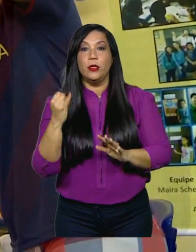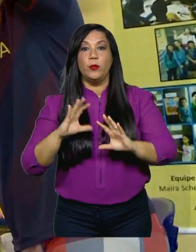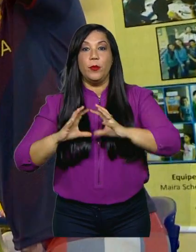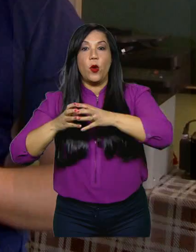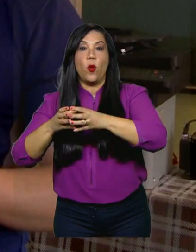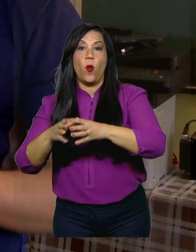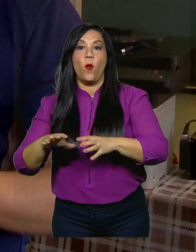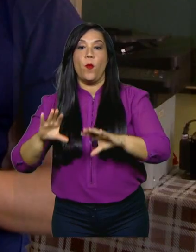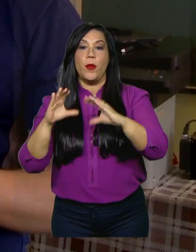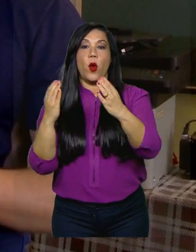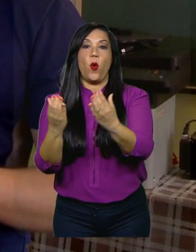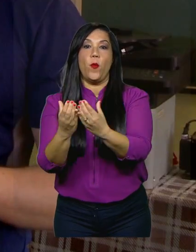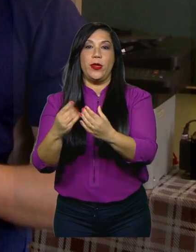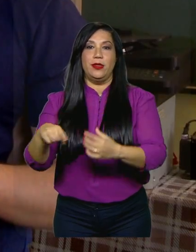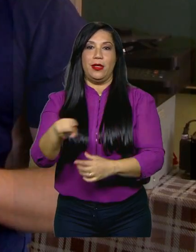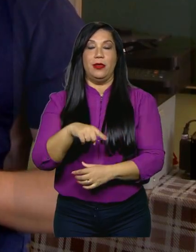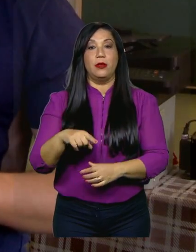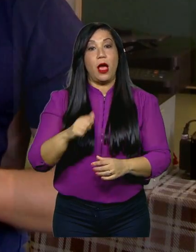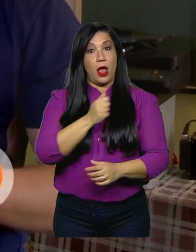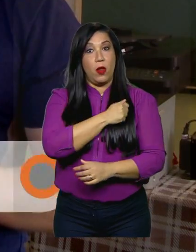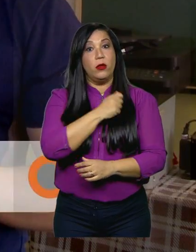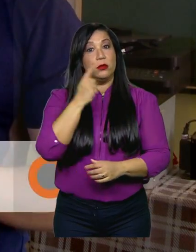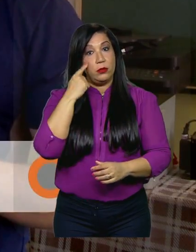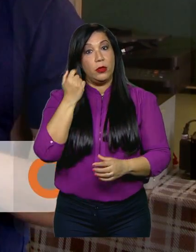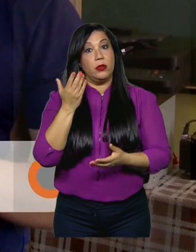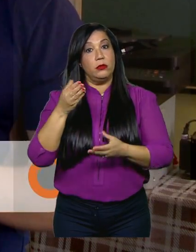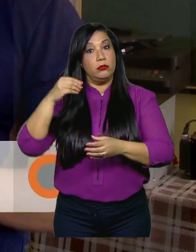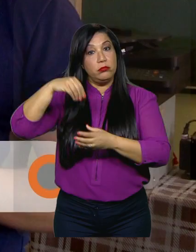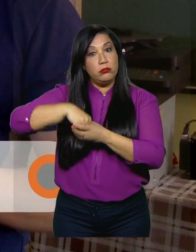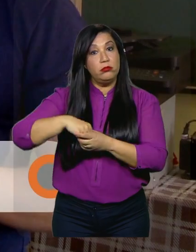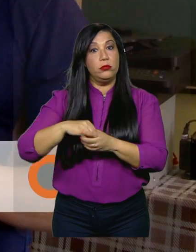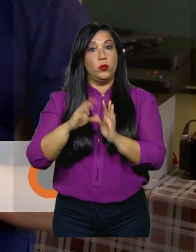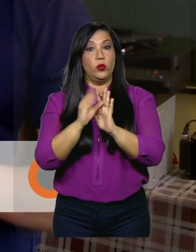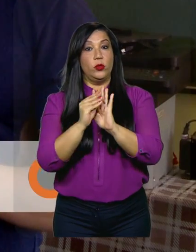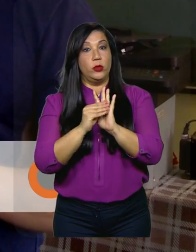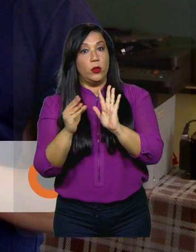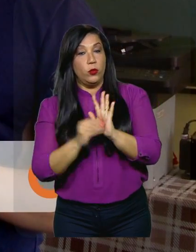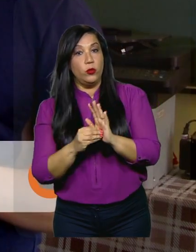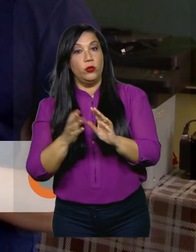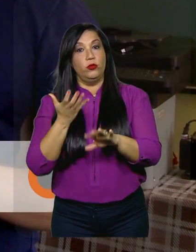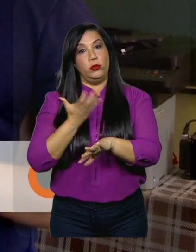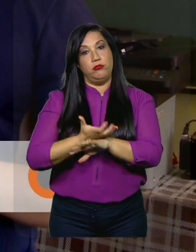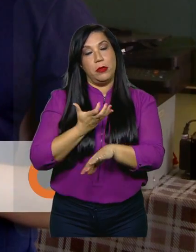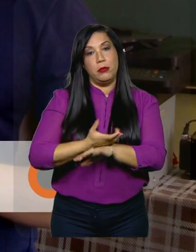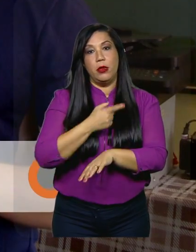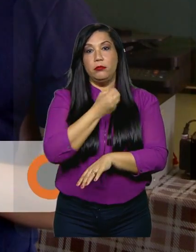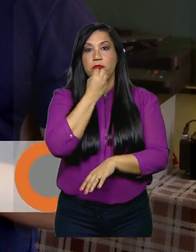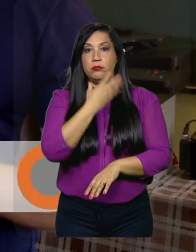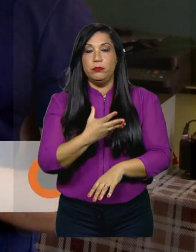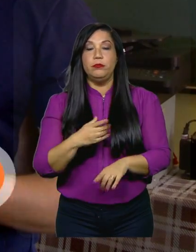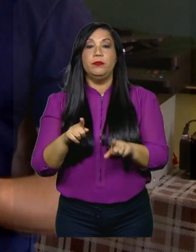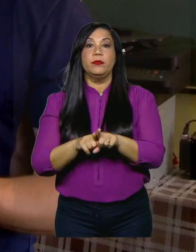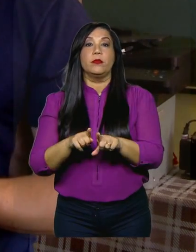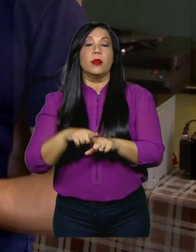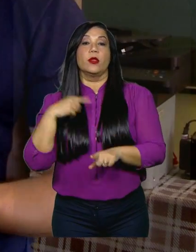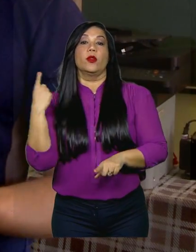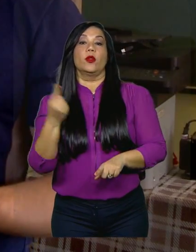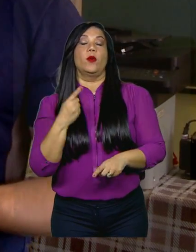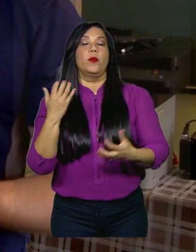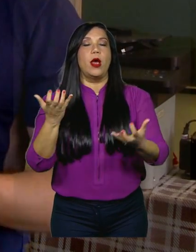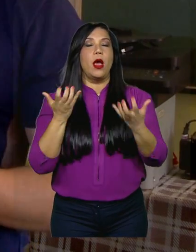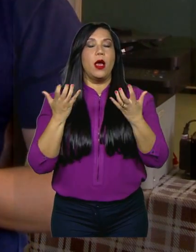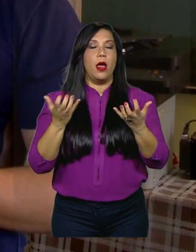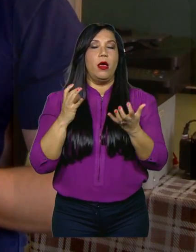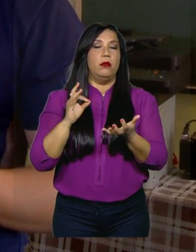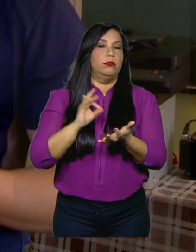têm a característica de se envolverem bastante com o conteúdo da matéria, né? E a gente